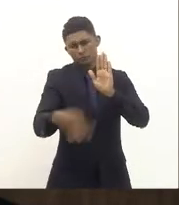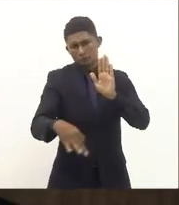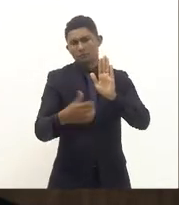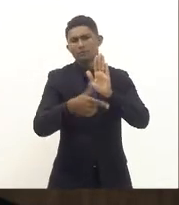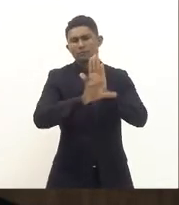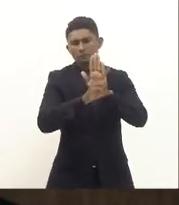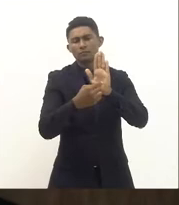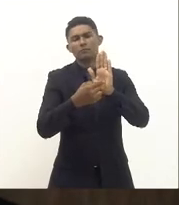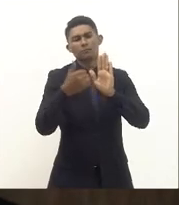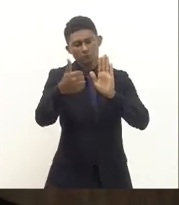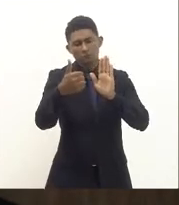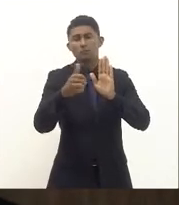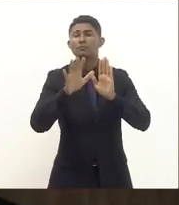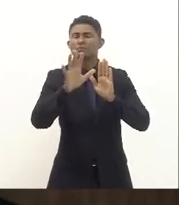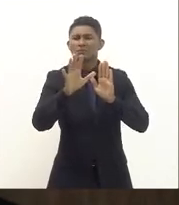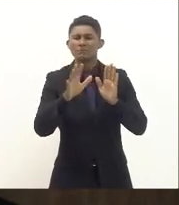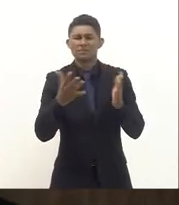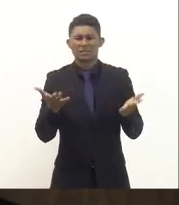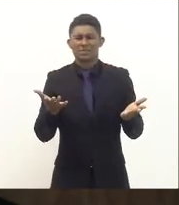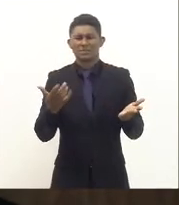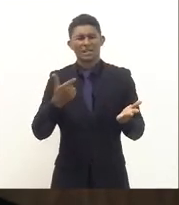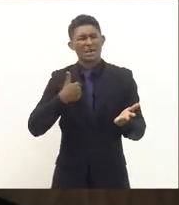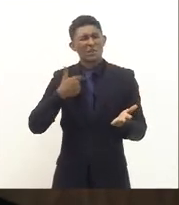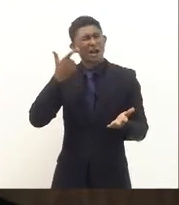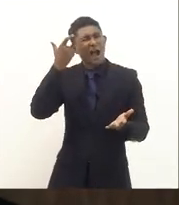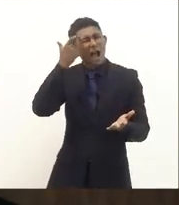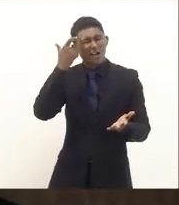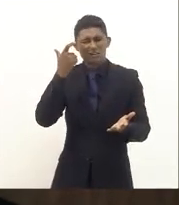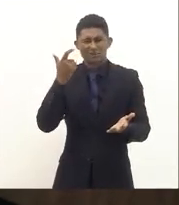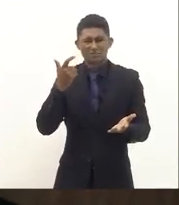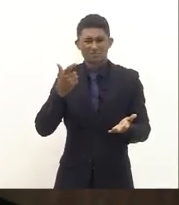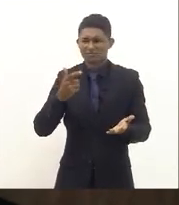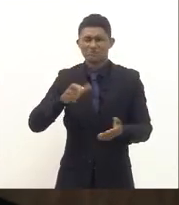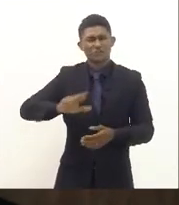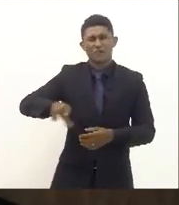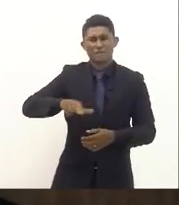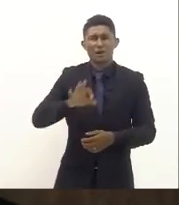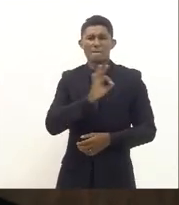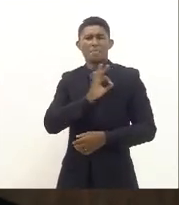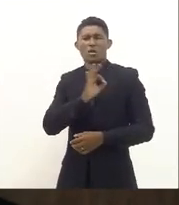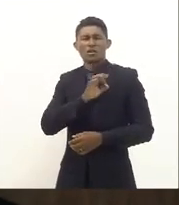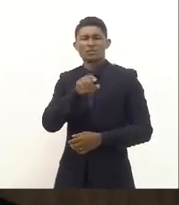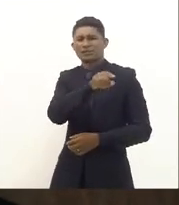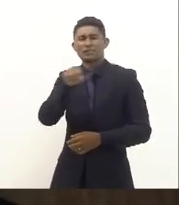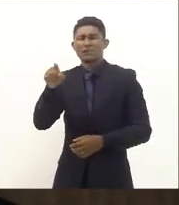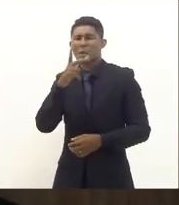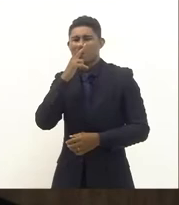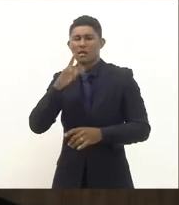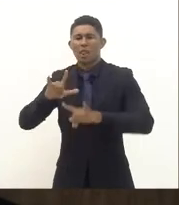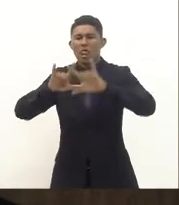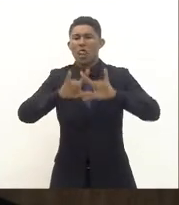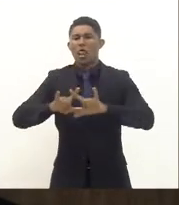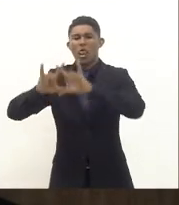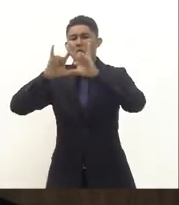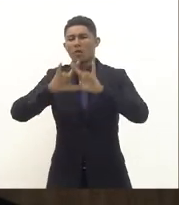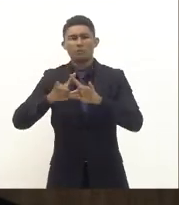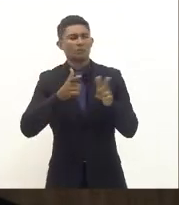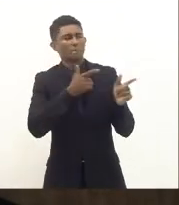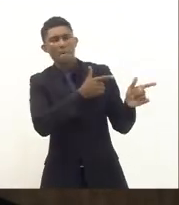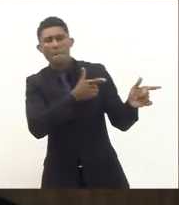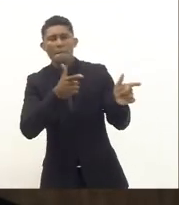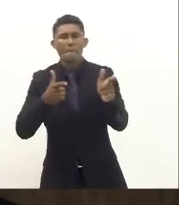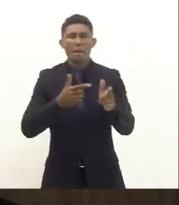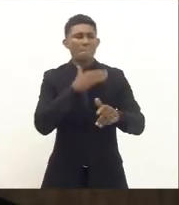legislação determina mas Eu discordo veementemente de uma polícia transformada Emily e a polícia transformada em